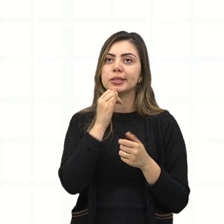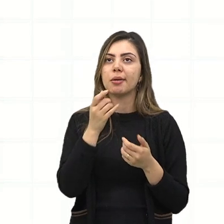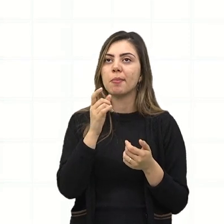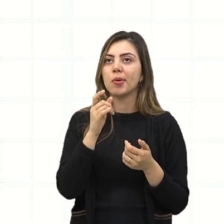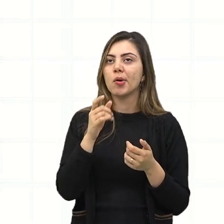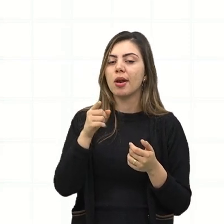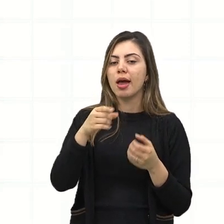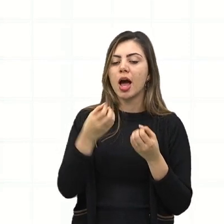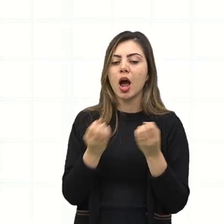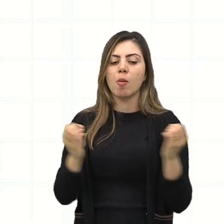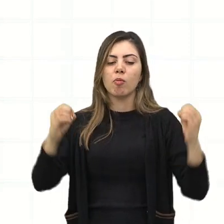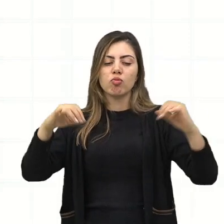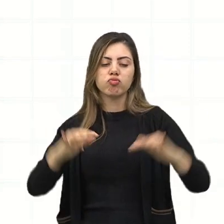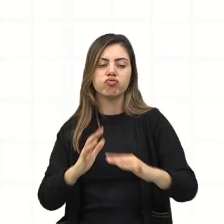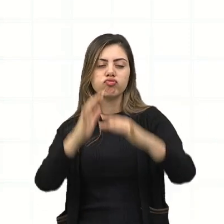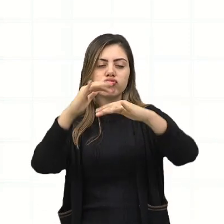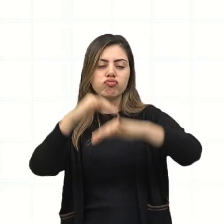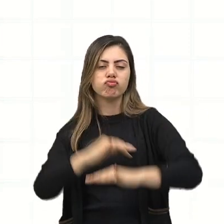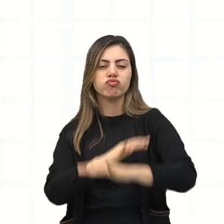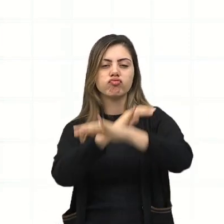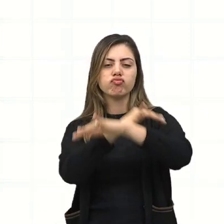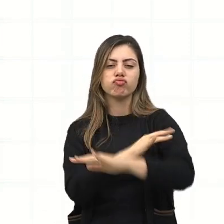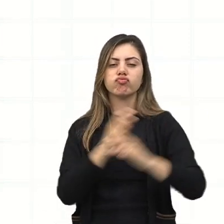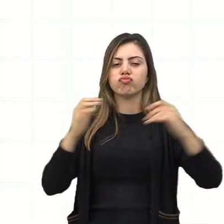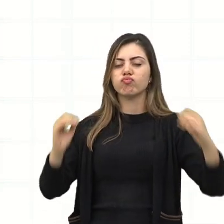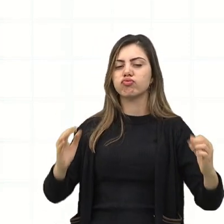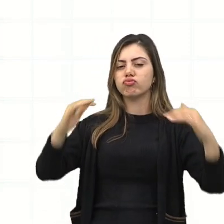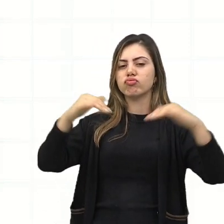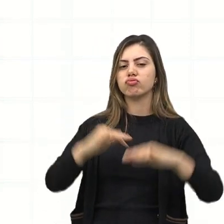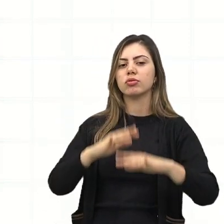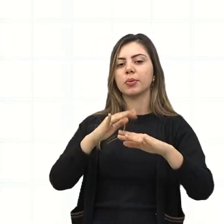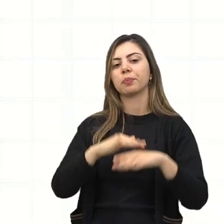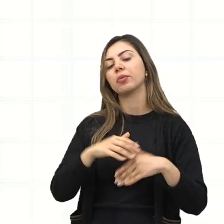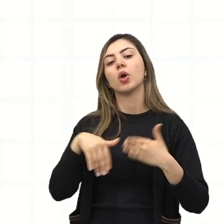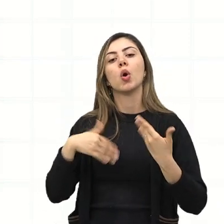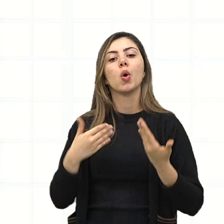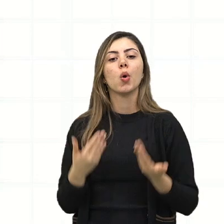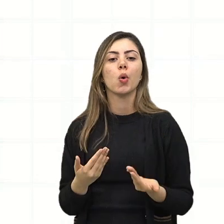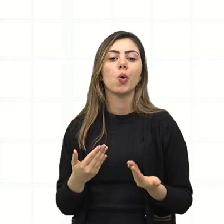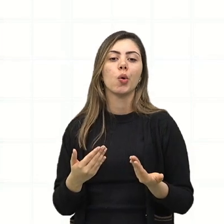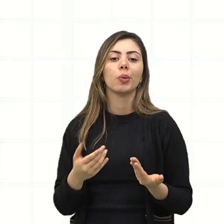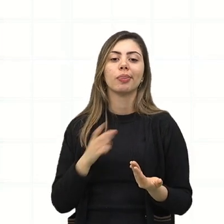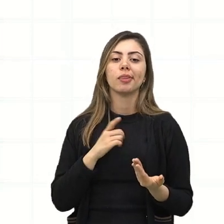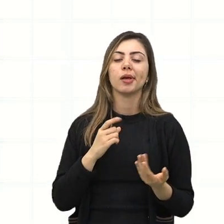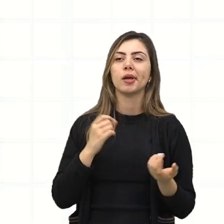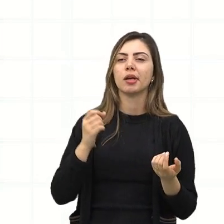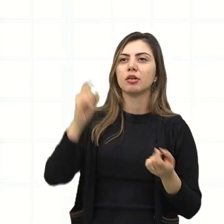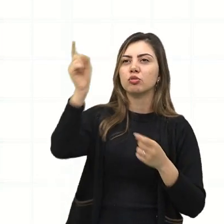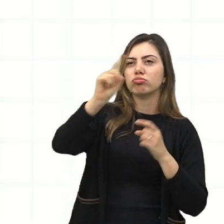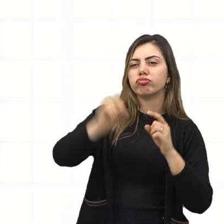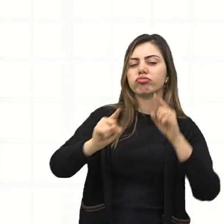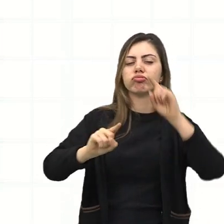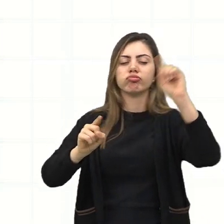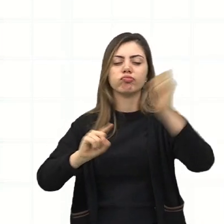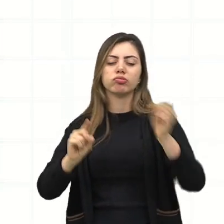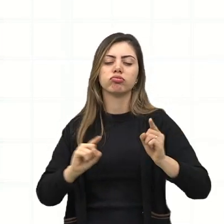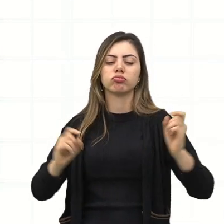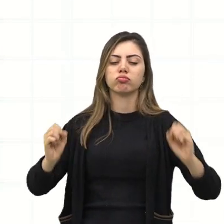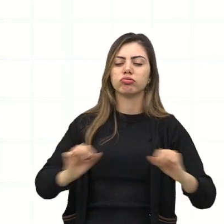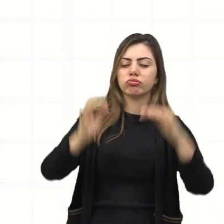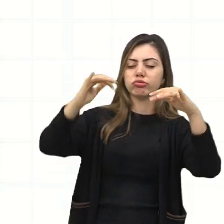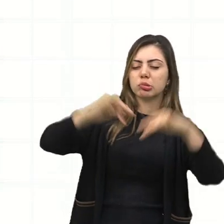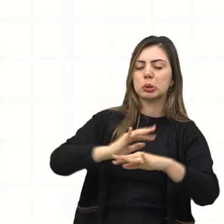atravessar ali o oceano. E já em alto mar, a gente tem tempestades, raios, ondas,